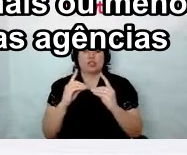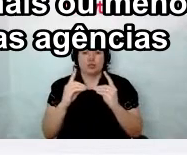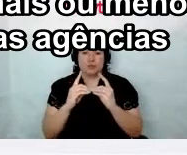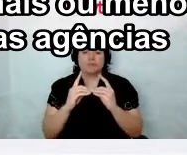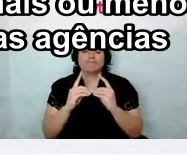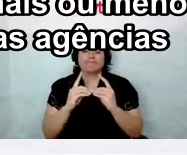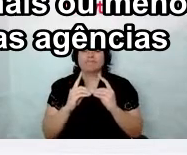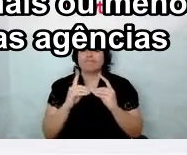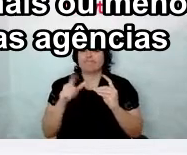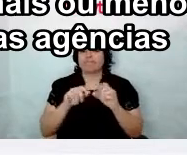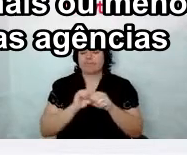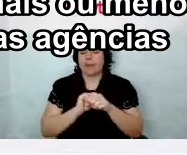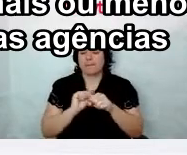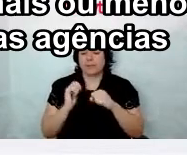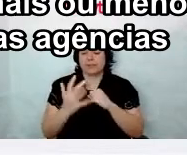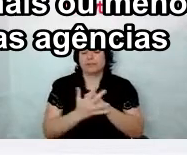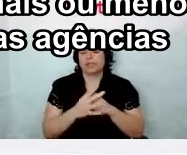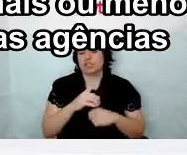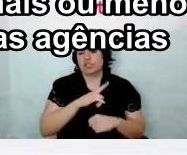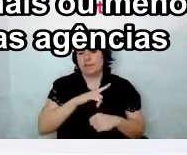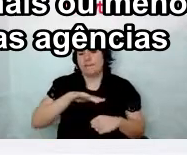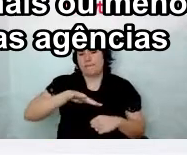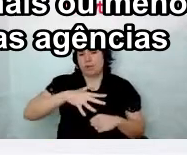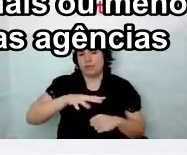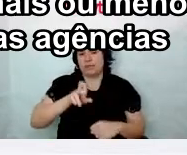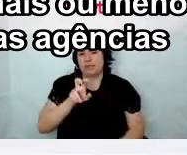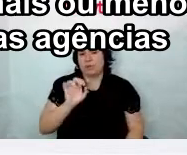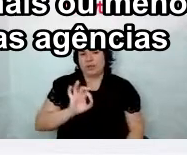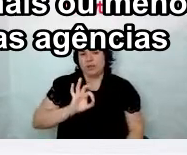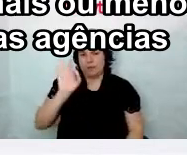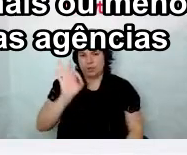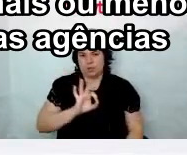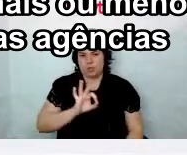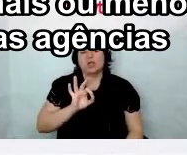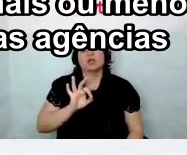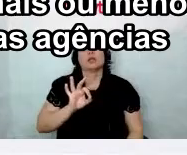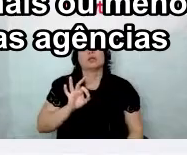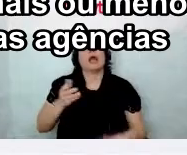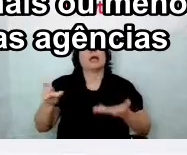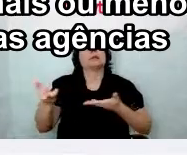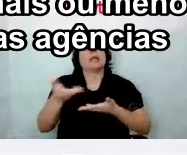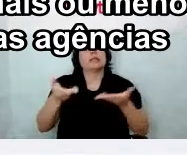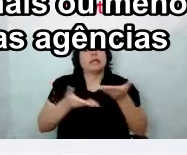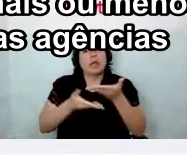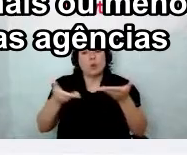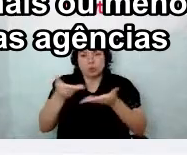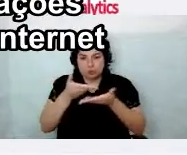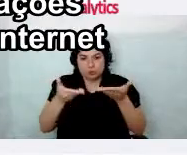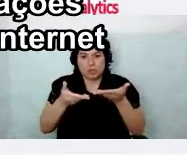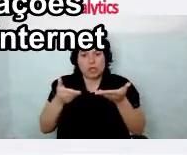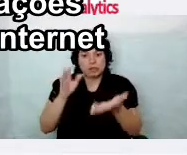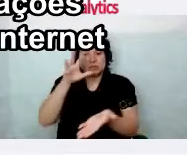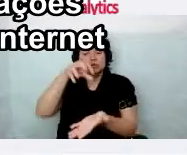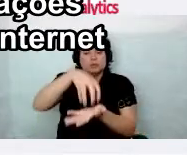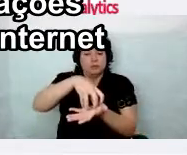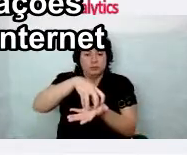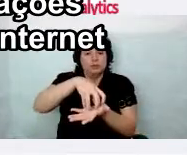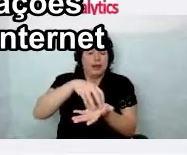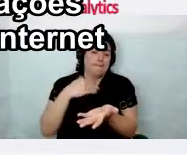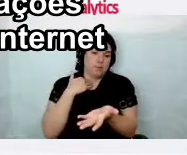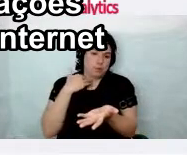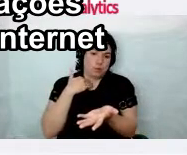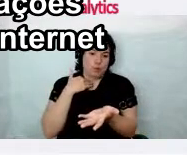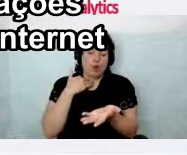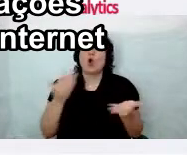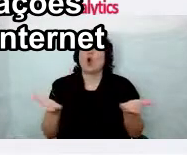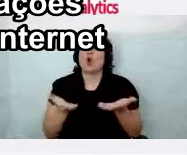a pandemia, nós tínhamos aí mais ou menos 50% das transações acontecendo nas agências, e hoje,